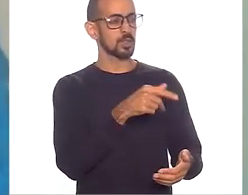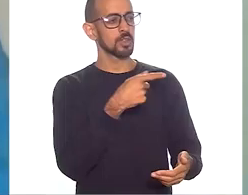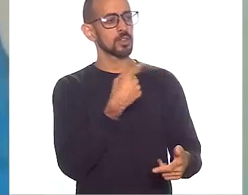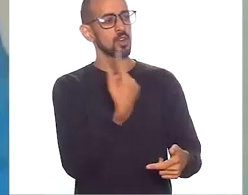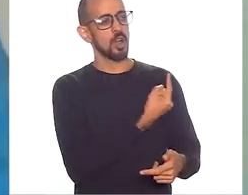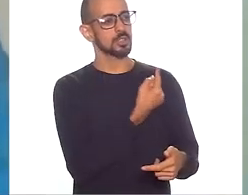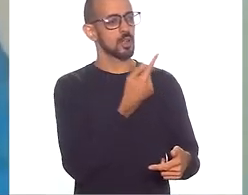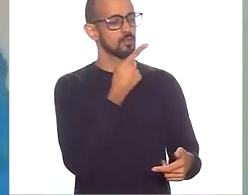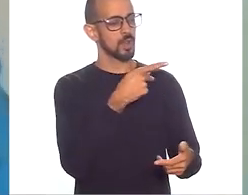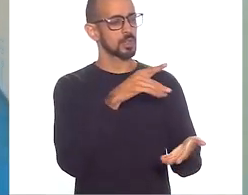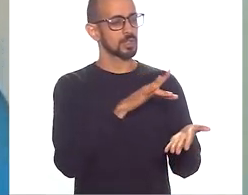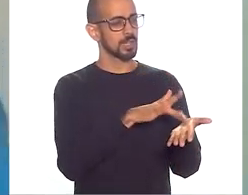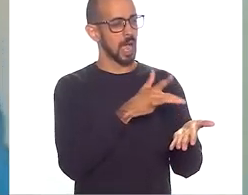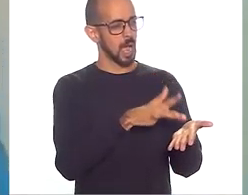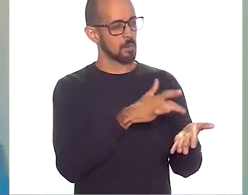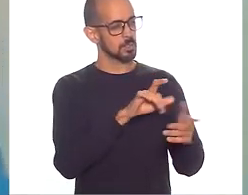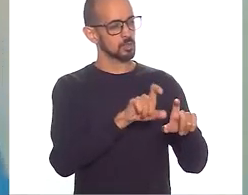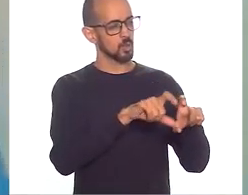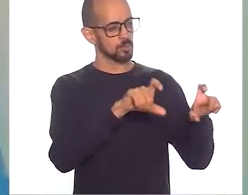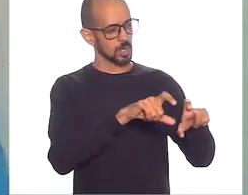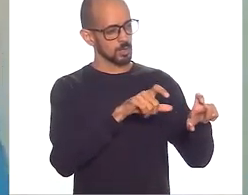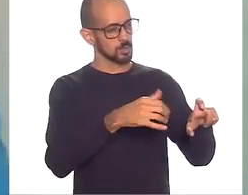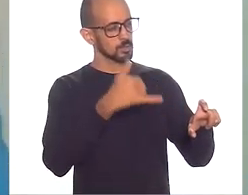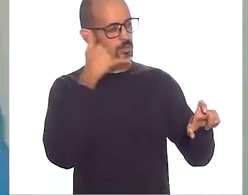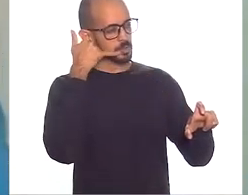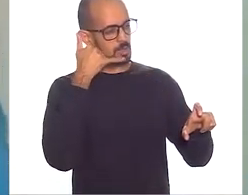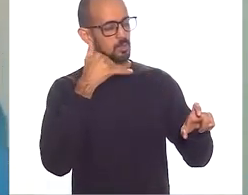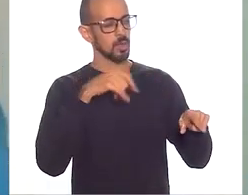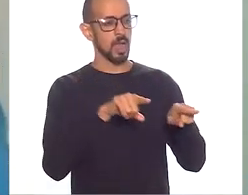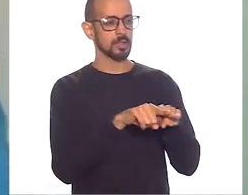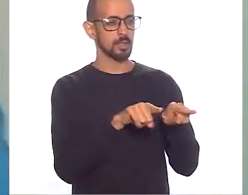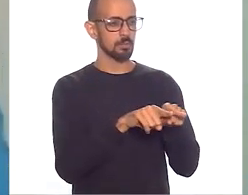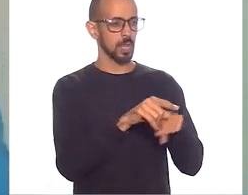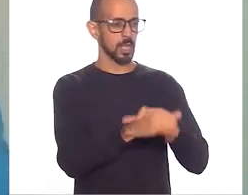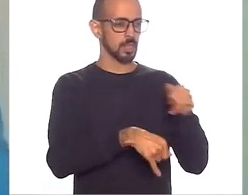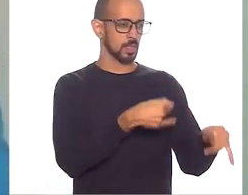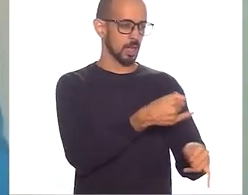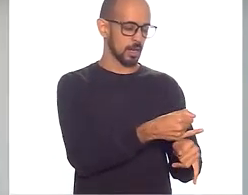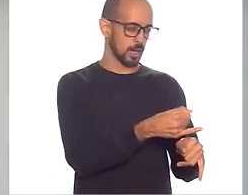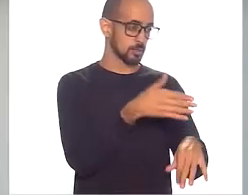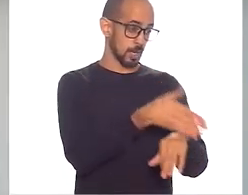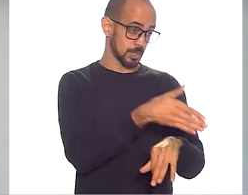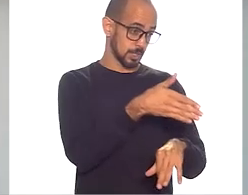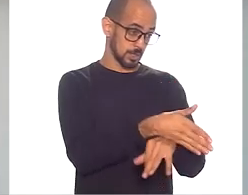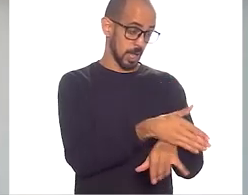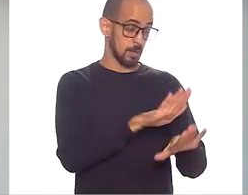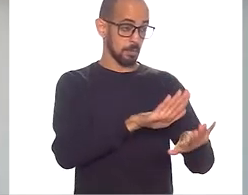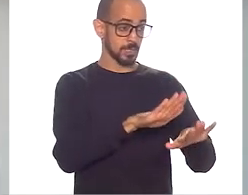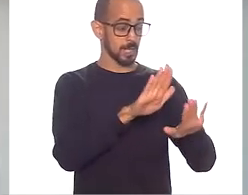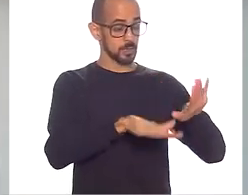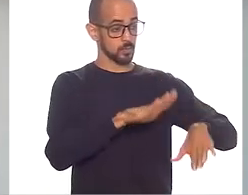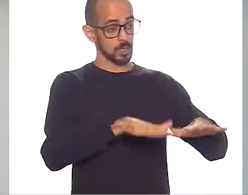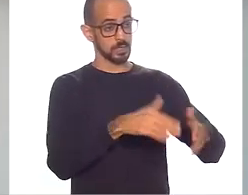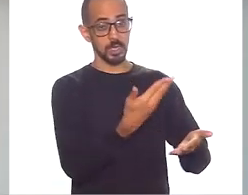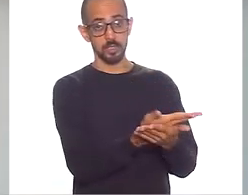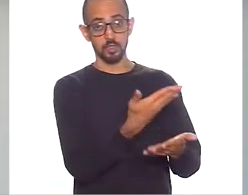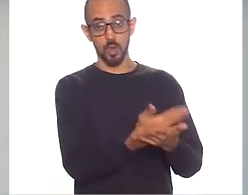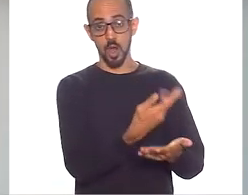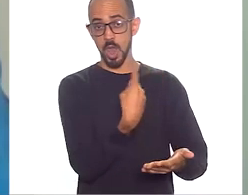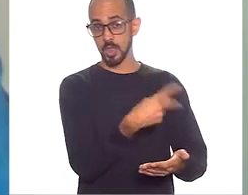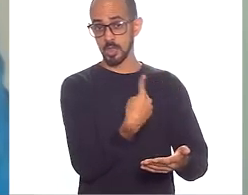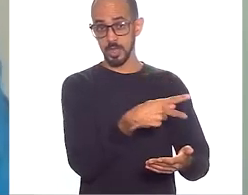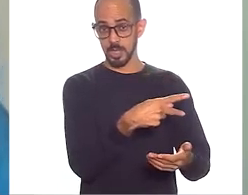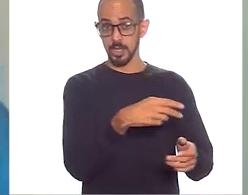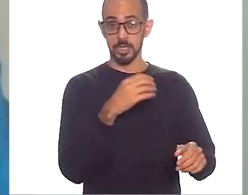falando de tablets, computadores, telefones, celulares, chip para poder acessar o conteúdo, mas muitas vezes a escola em que o